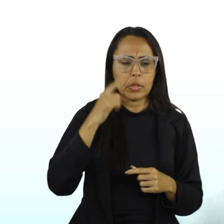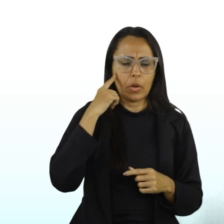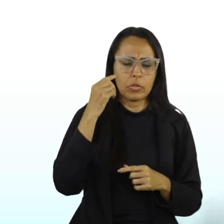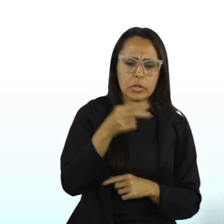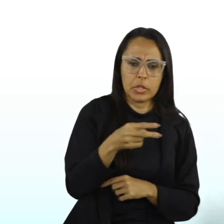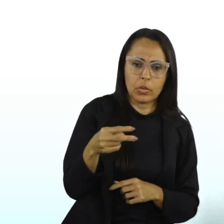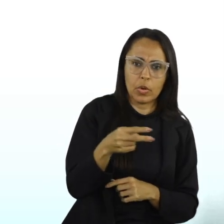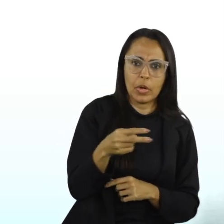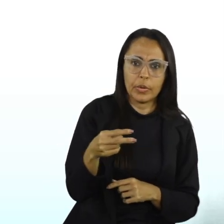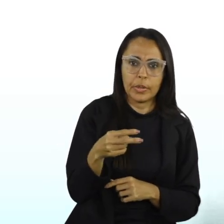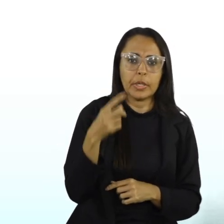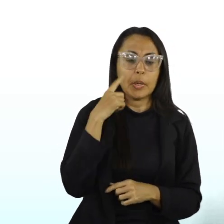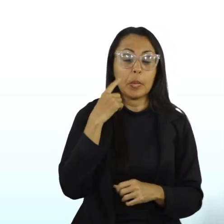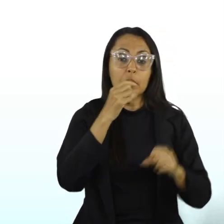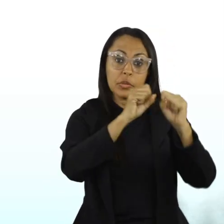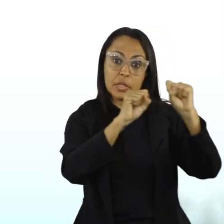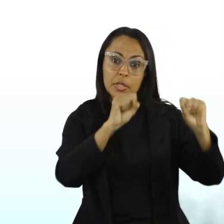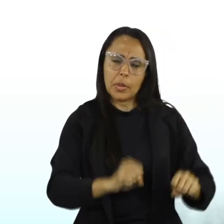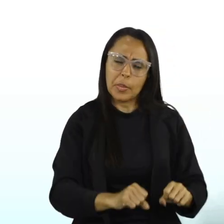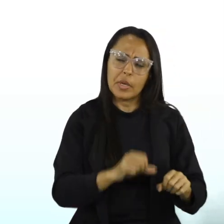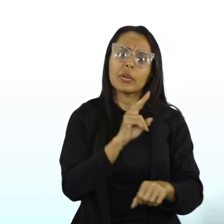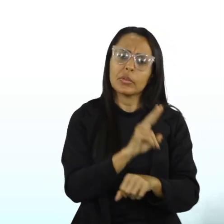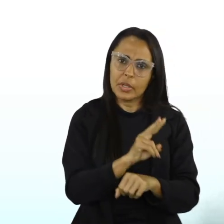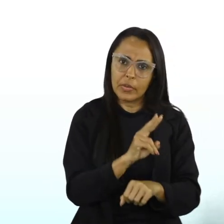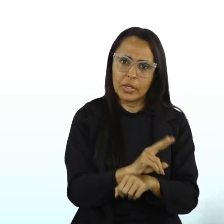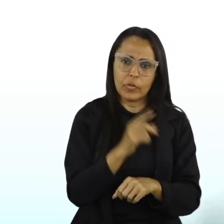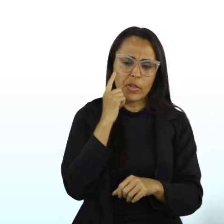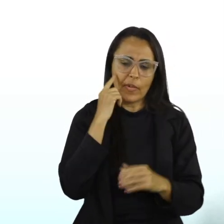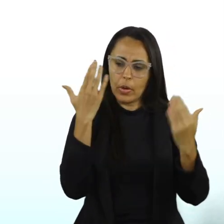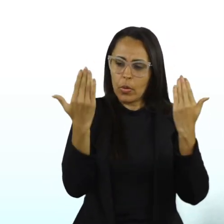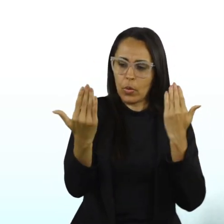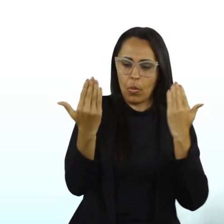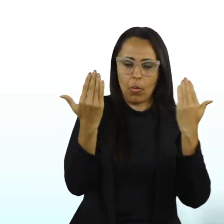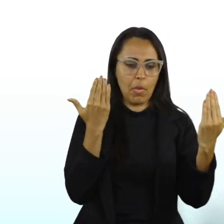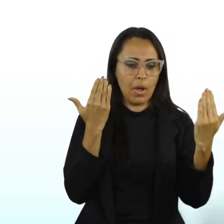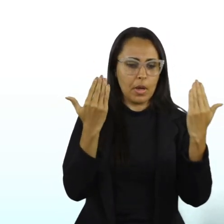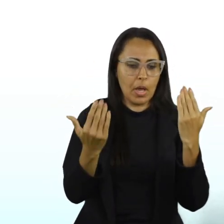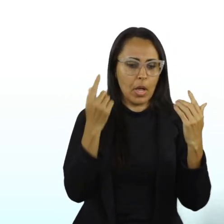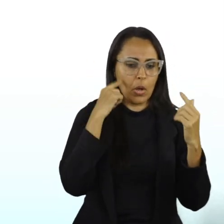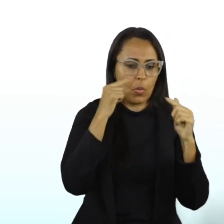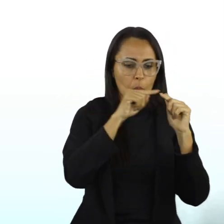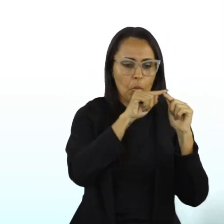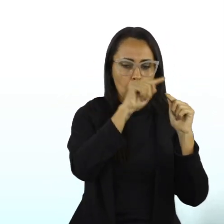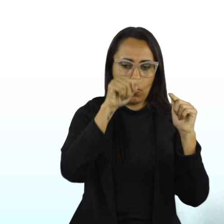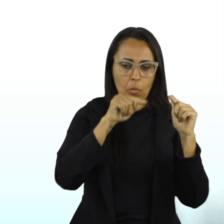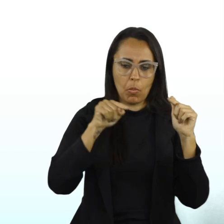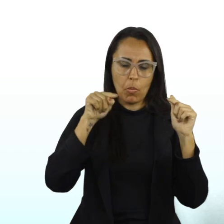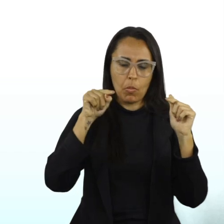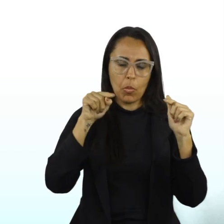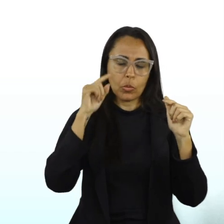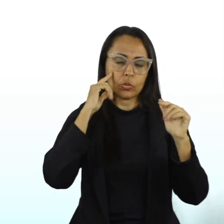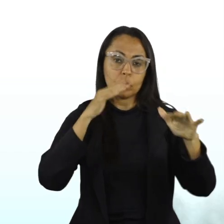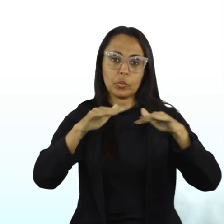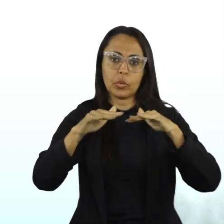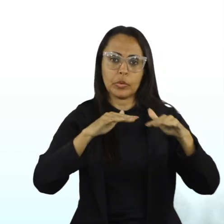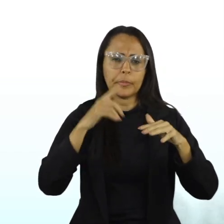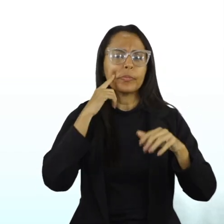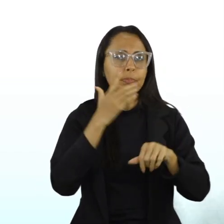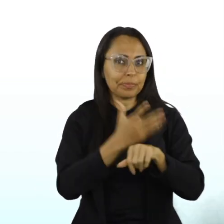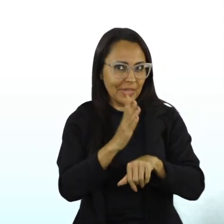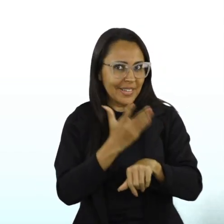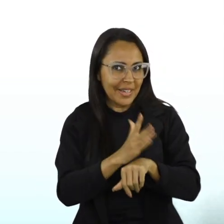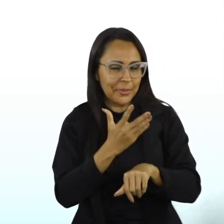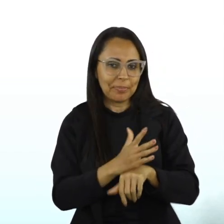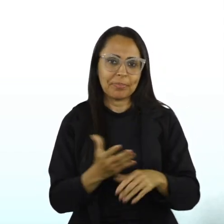de igual e para o sistema ser conservativo, você vai comparar com outro ponto do movimento. Vamos fazer um exercício para você ver como